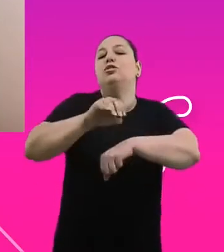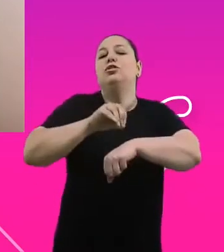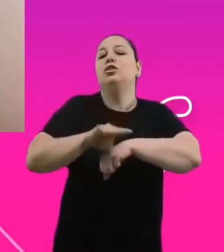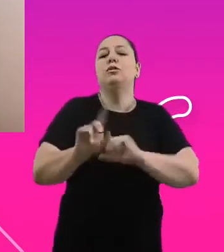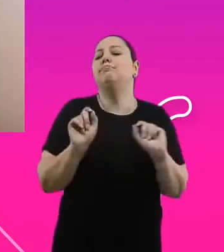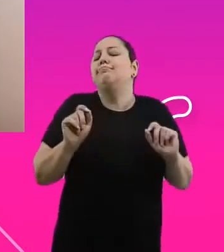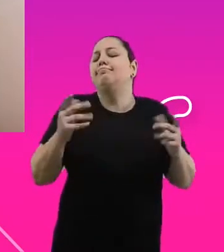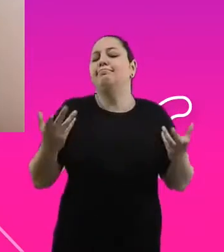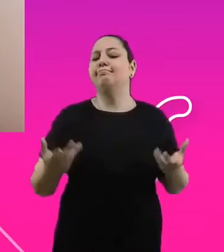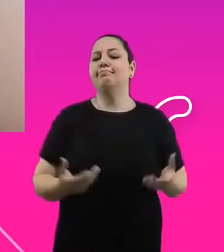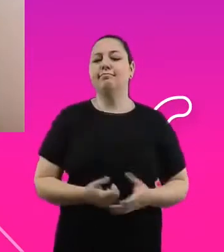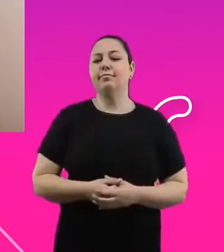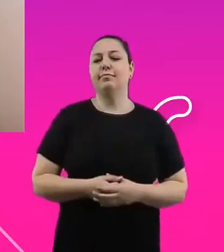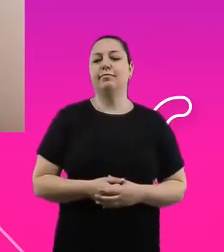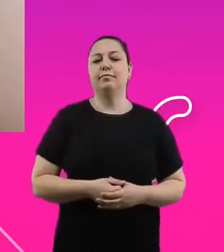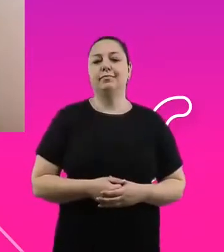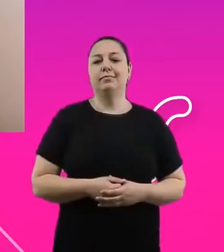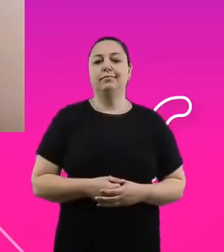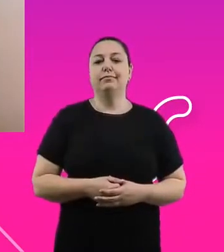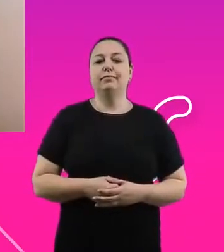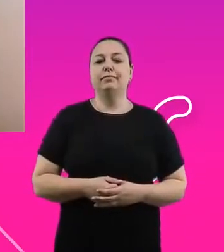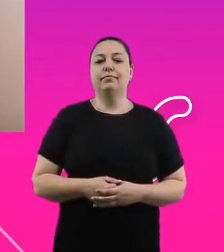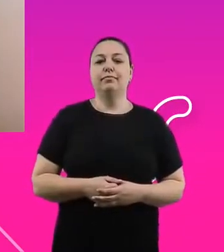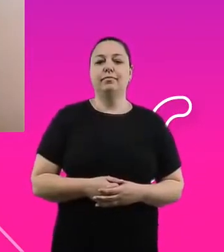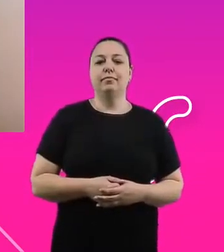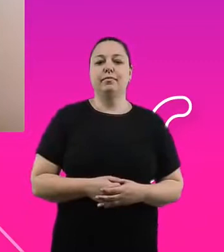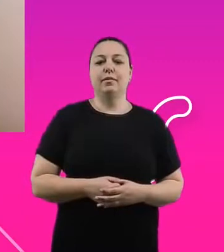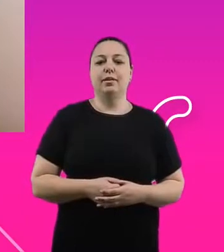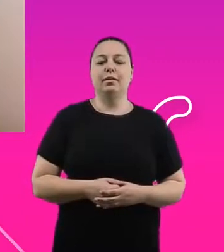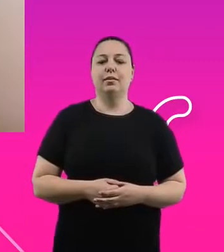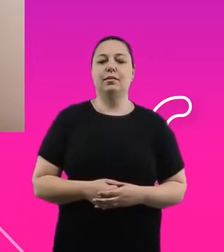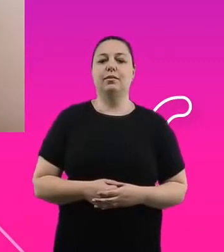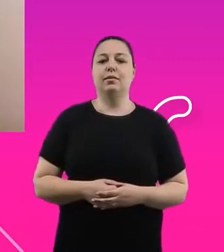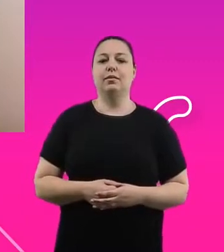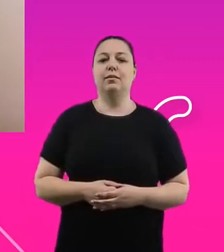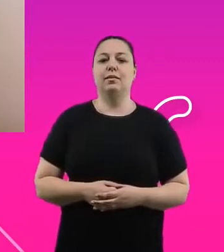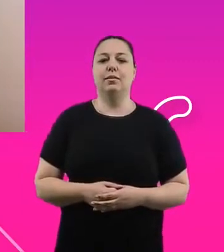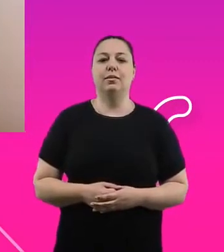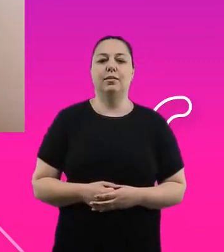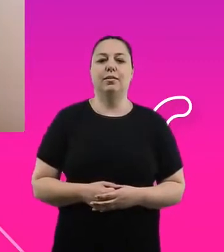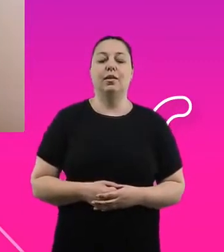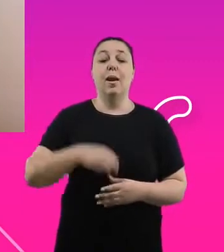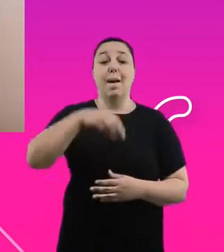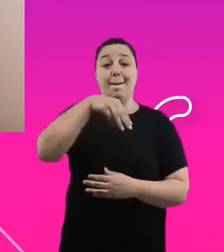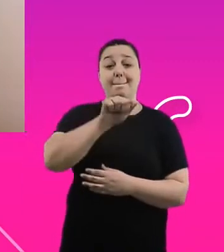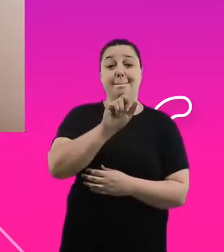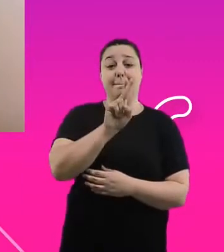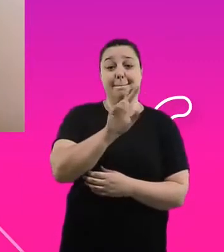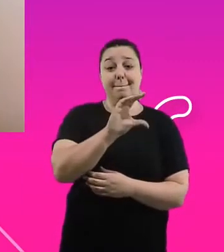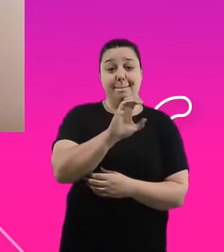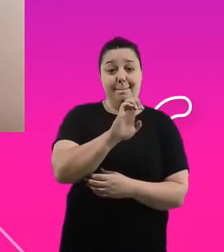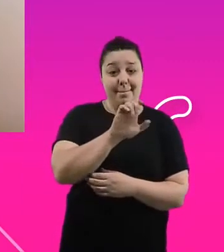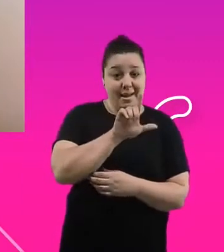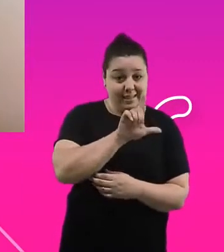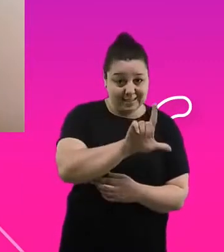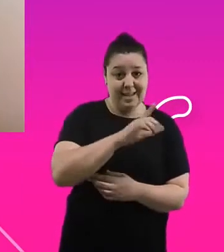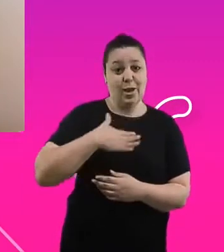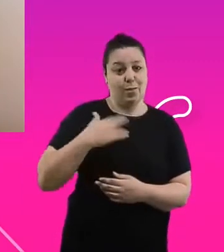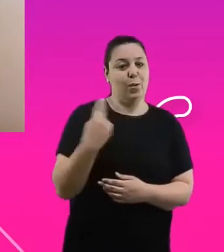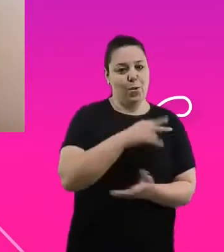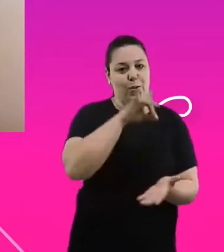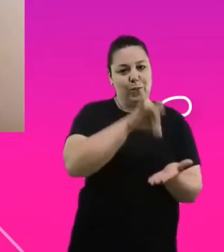Sim, então é Marcel por registro, MM por escolha e Mamá por afeto. Vocês podem escolher o que você ficar mais tranquilo